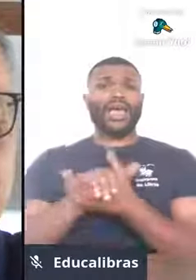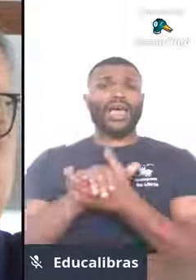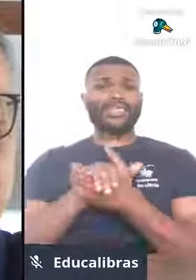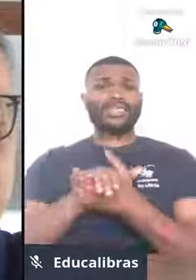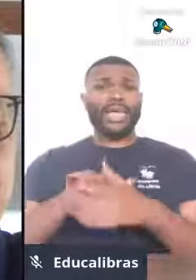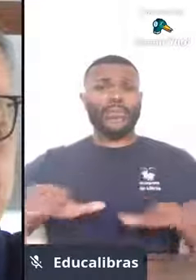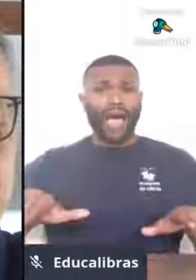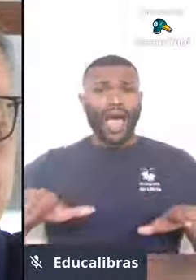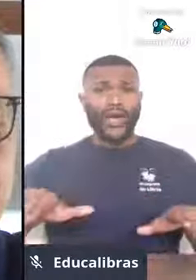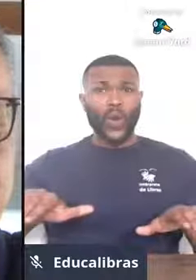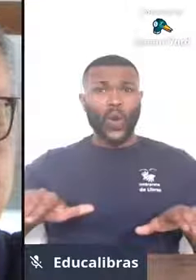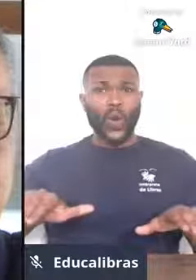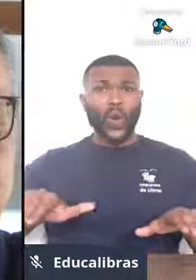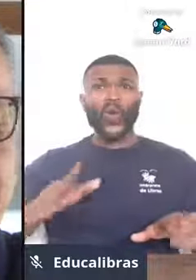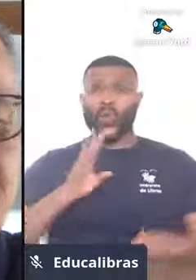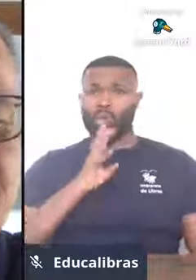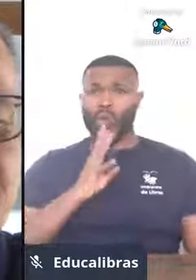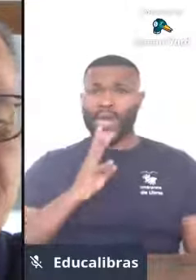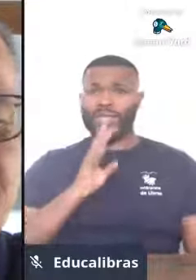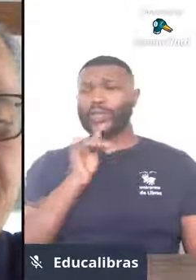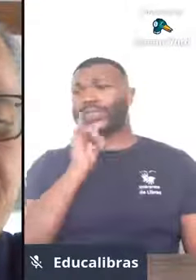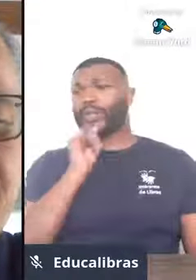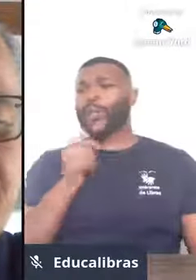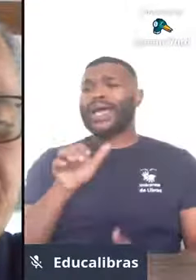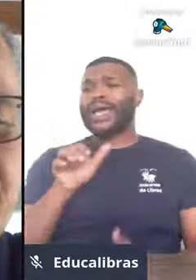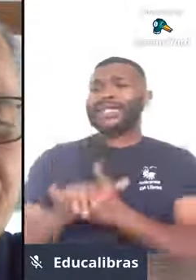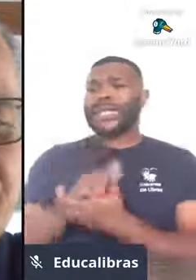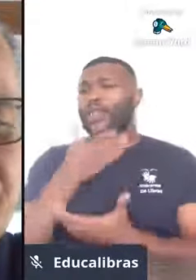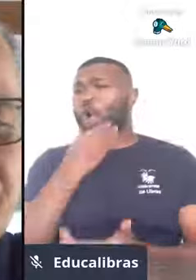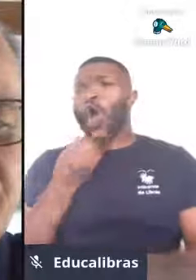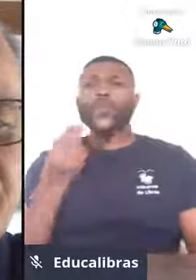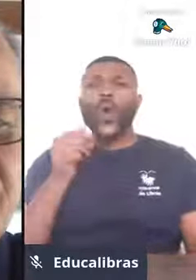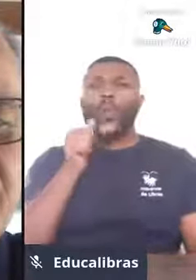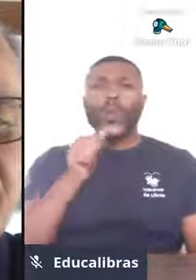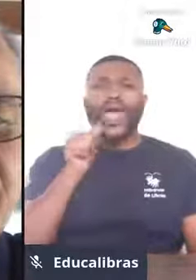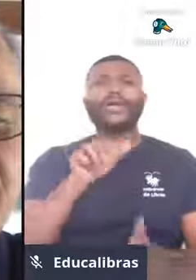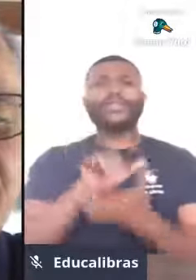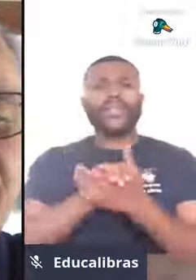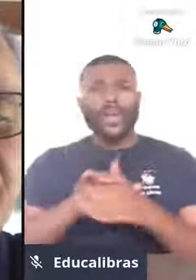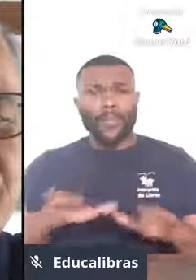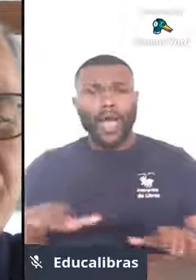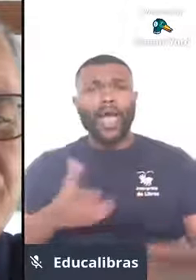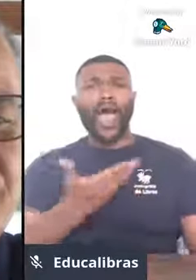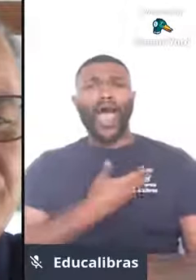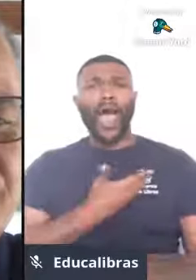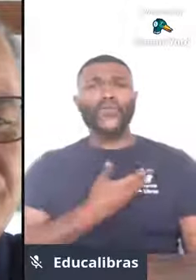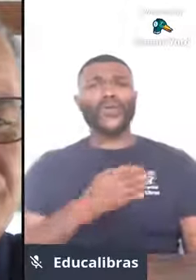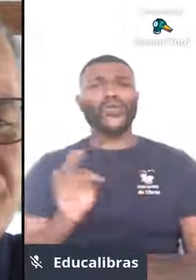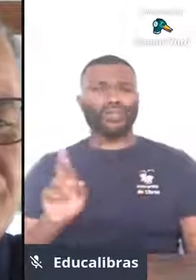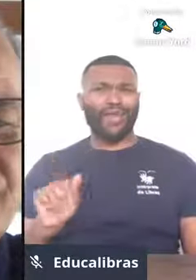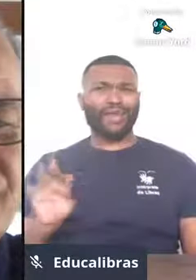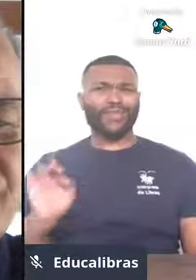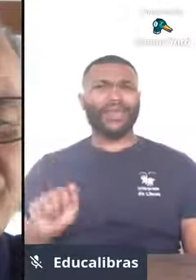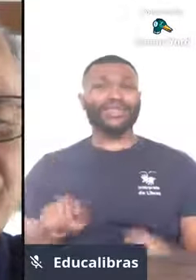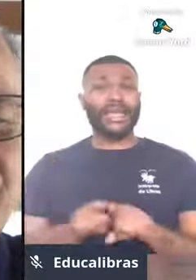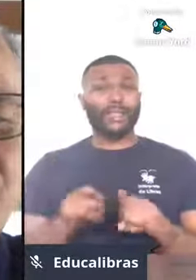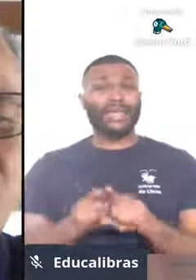seu cônjuge, seja ele homem ou mulher. Os meus amigos tetra, todo mundo se separou. Pode ser que depois